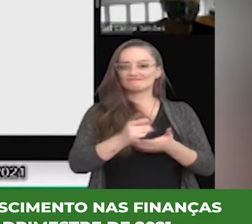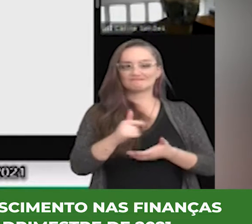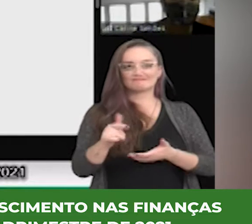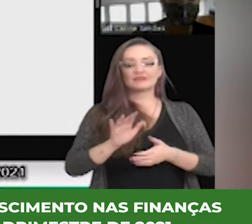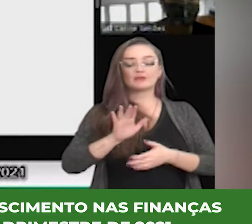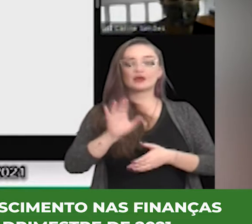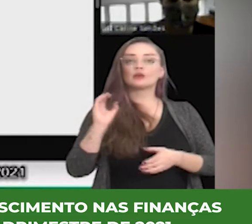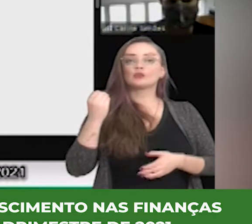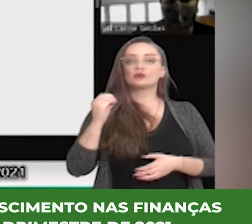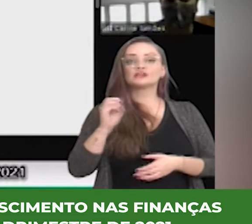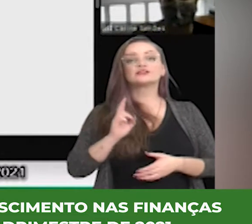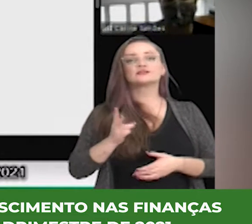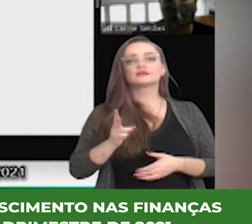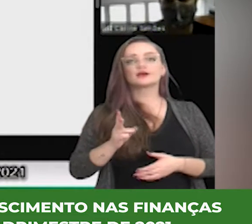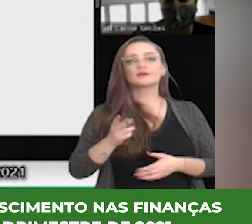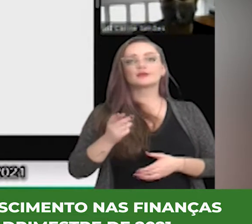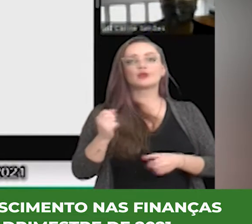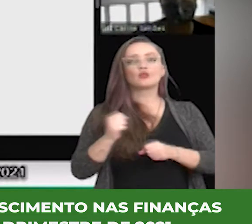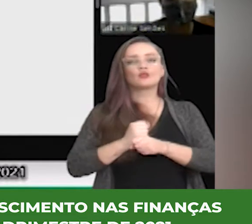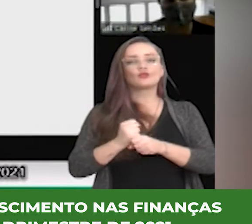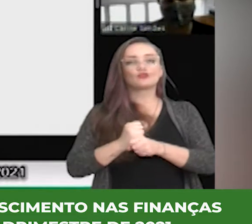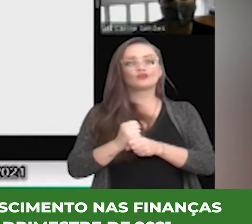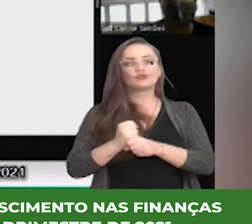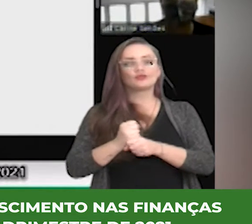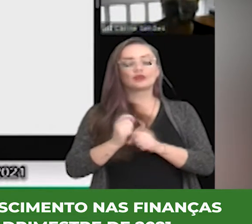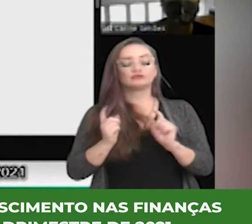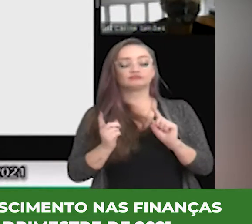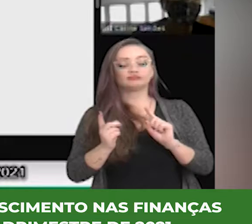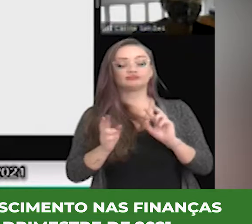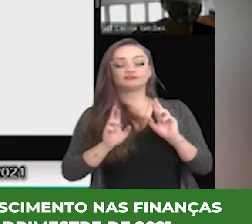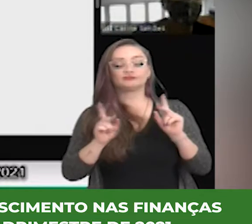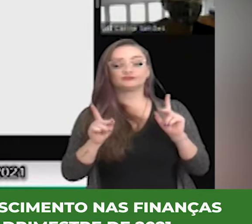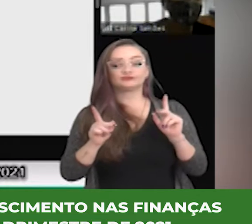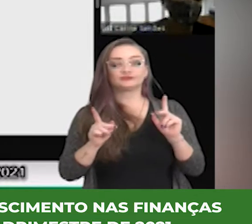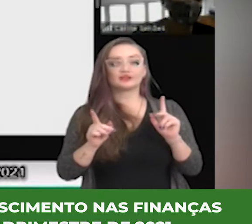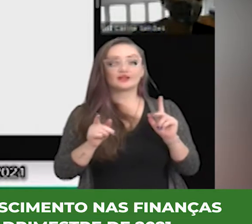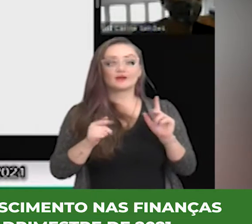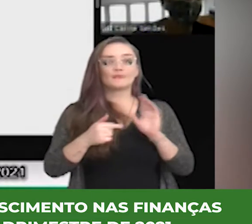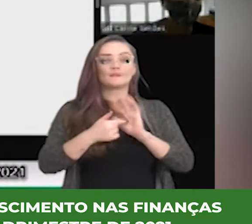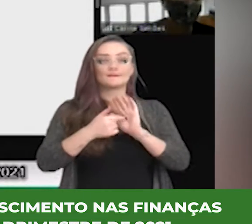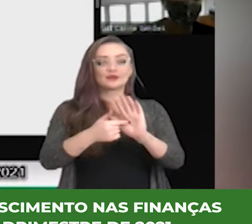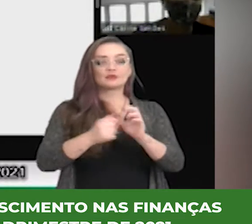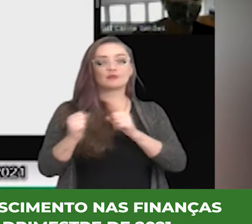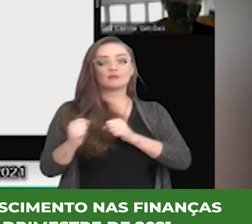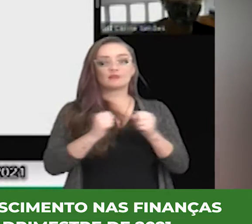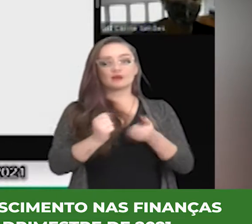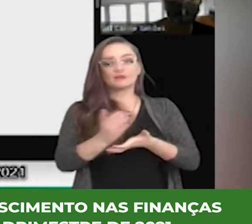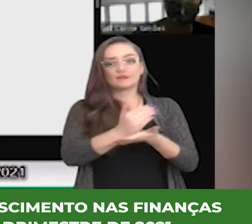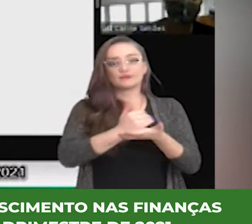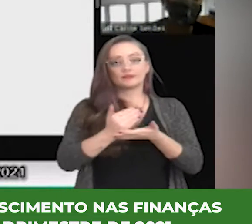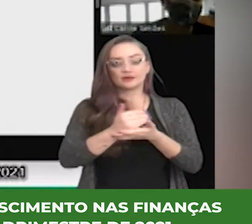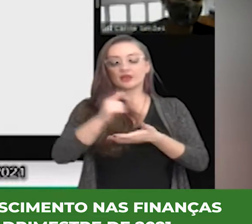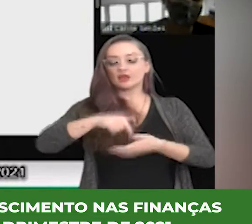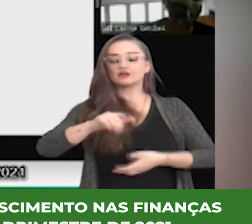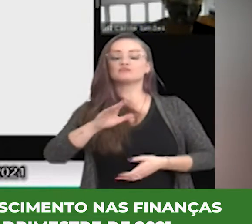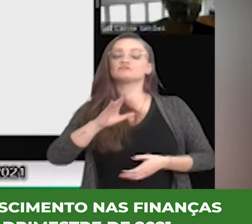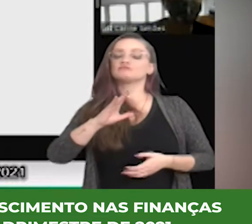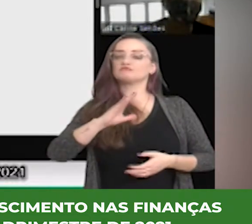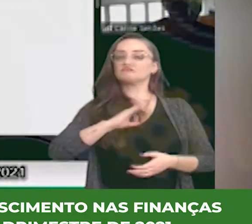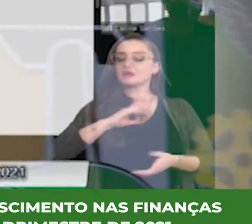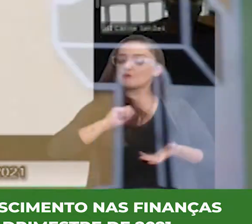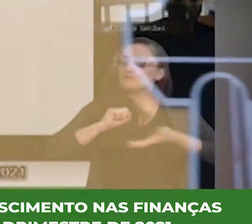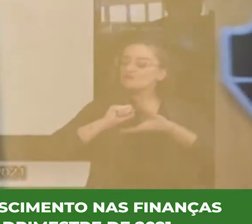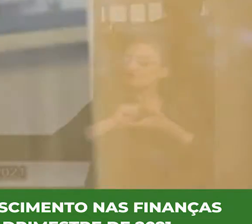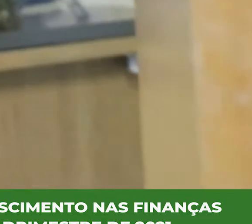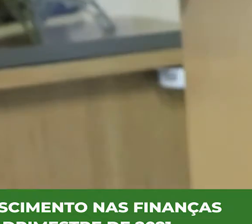mais Osasco como sempre nos últimos anos na contramão ele vem nos dando seu poder de arrecadação na cidade com muito